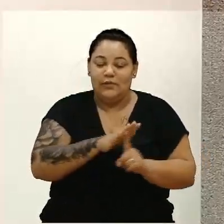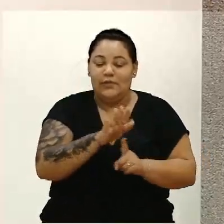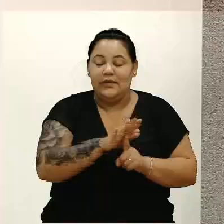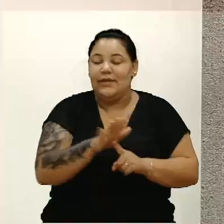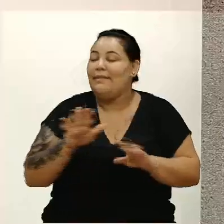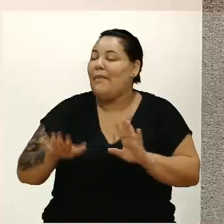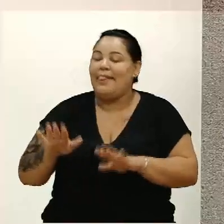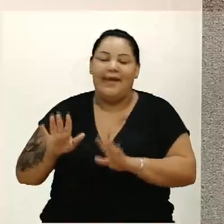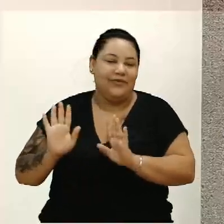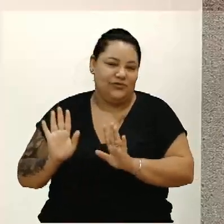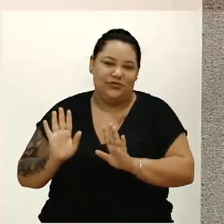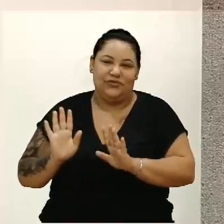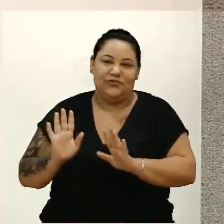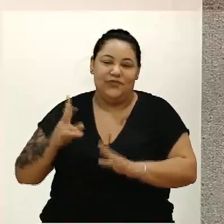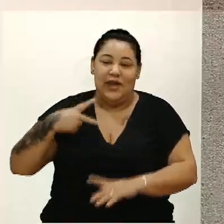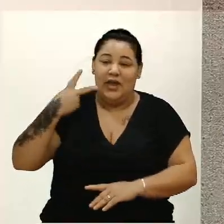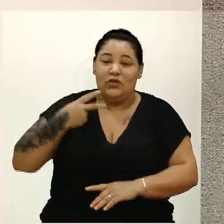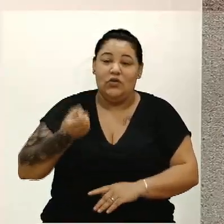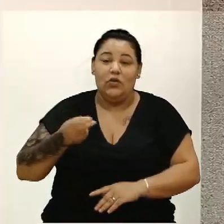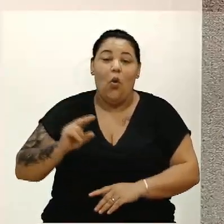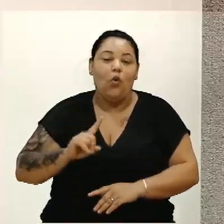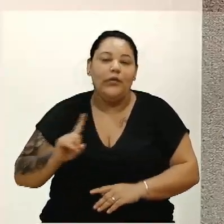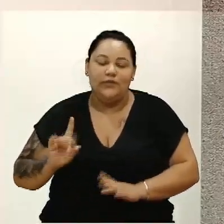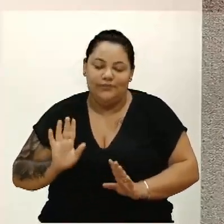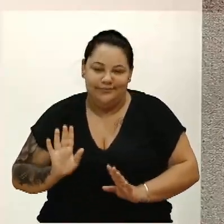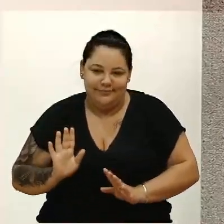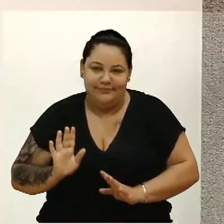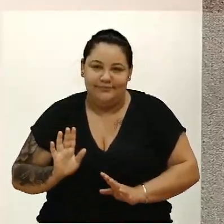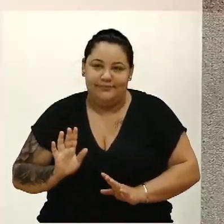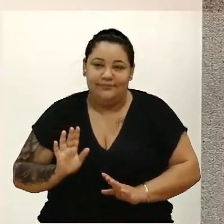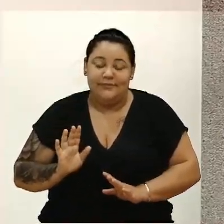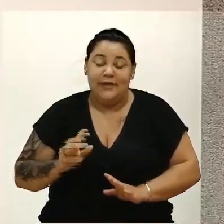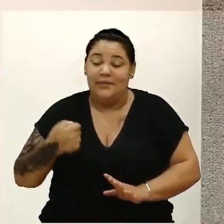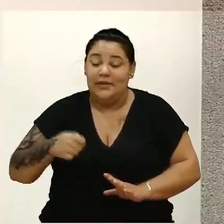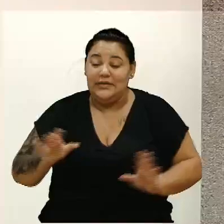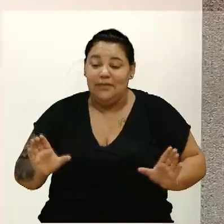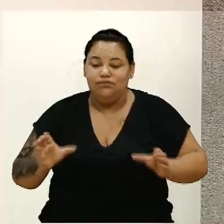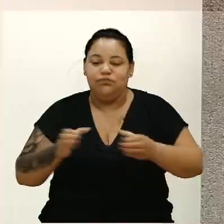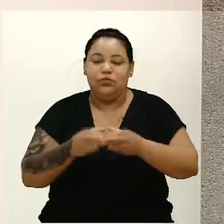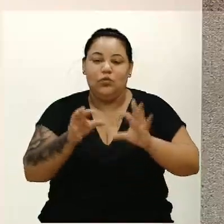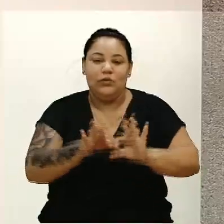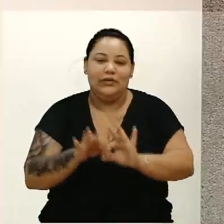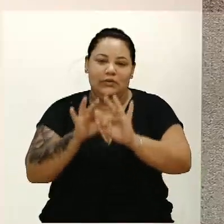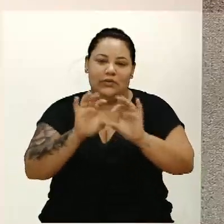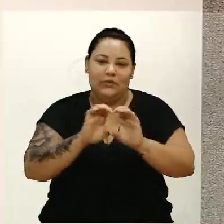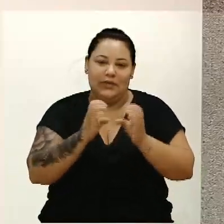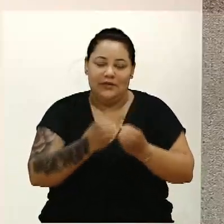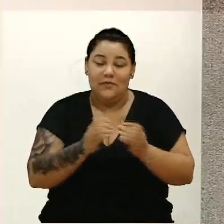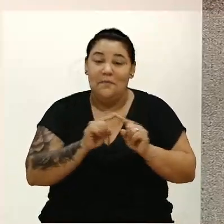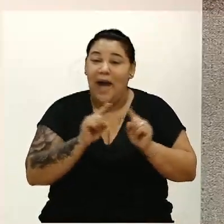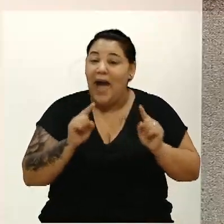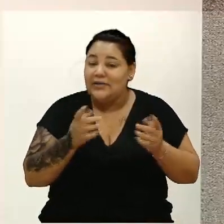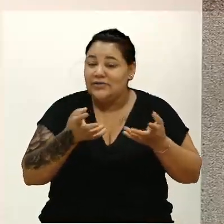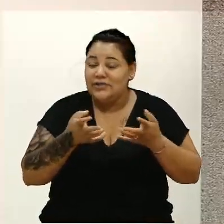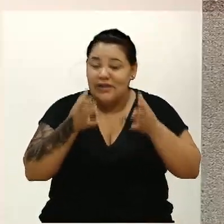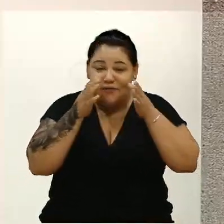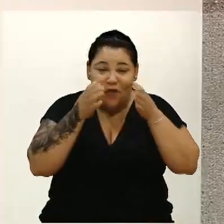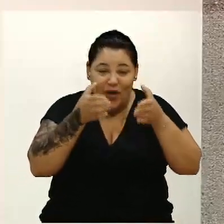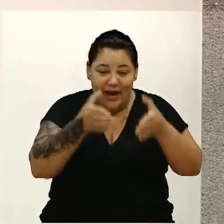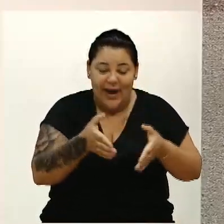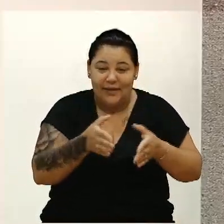ou não, mas em situações como essa, demanda um ajuntamento de toda a comunidade. Mas eu gostaria de dar uma ênfase, que inclusive matéria de